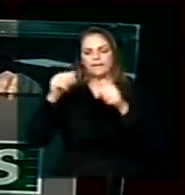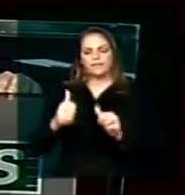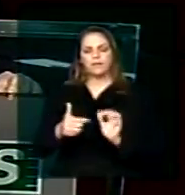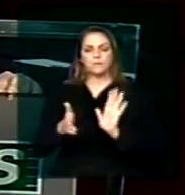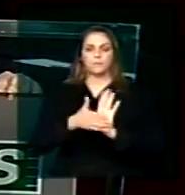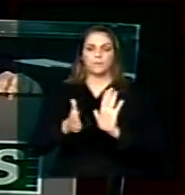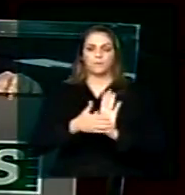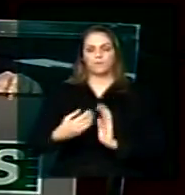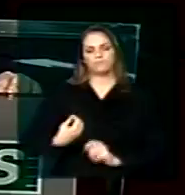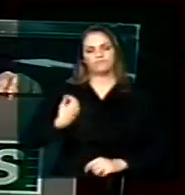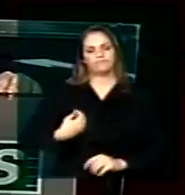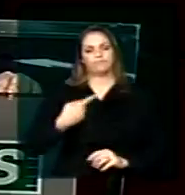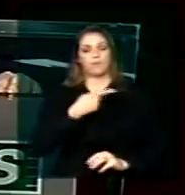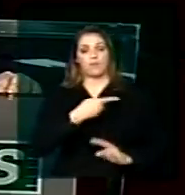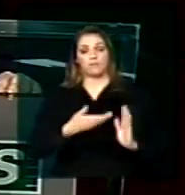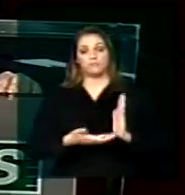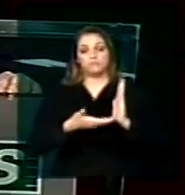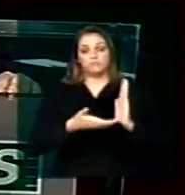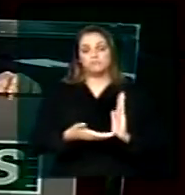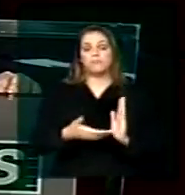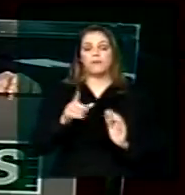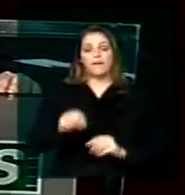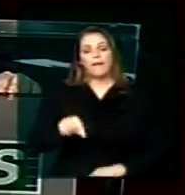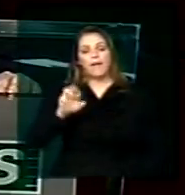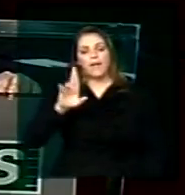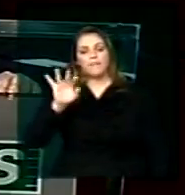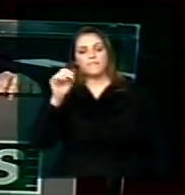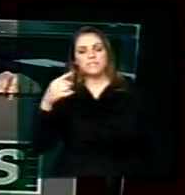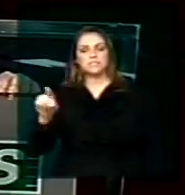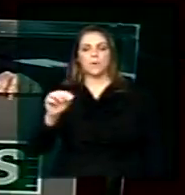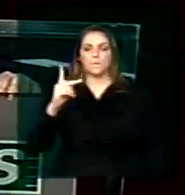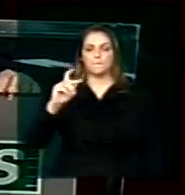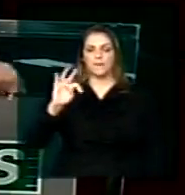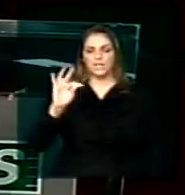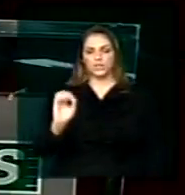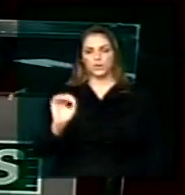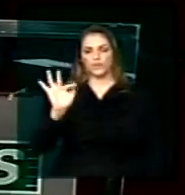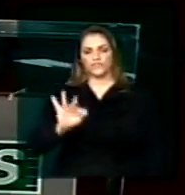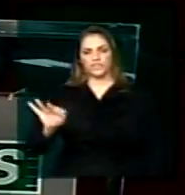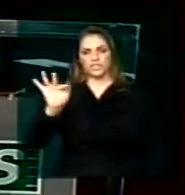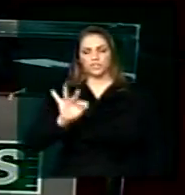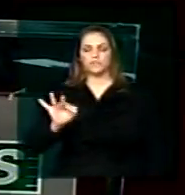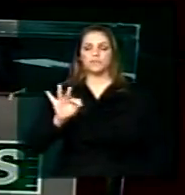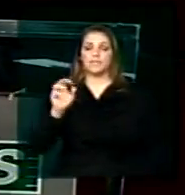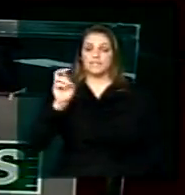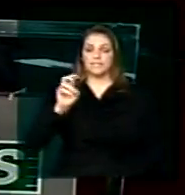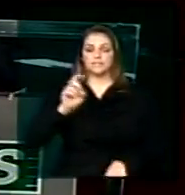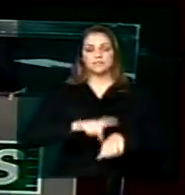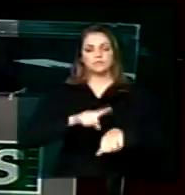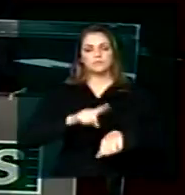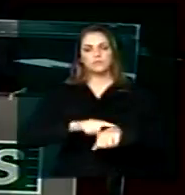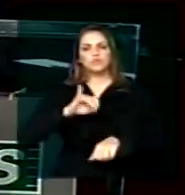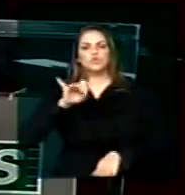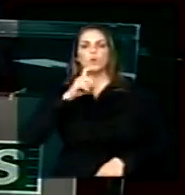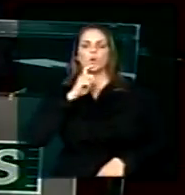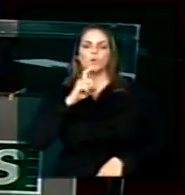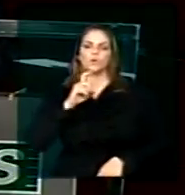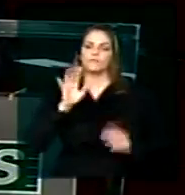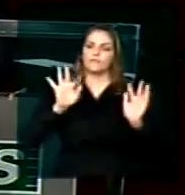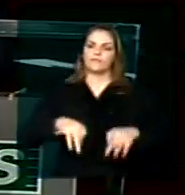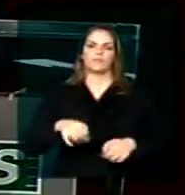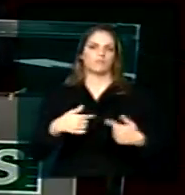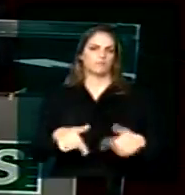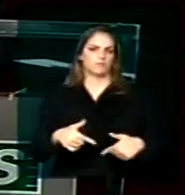em trâmite no Congresso Nacional que tratam da revisão do Pacto Federativo. E a quinta fase prevista para julho, que é a finalização